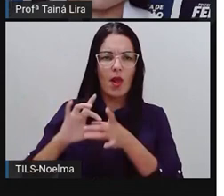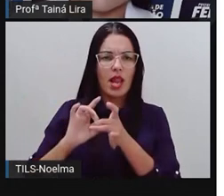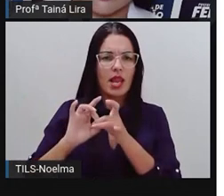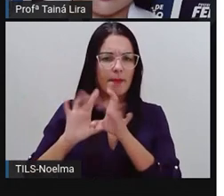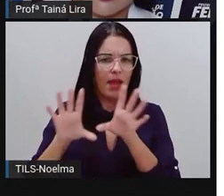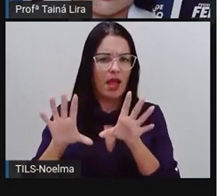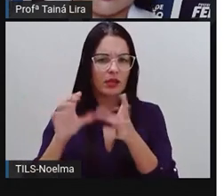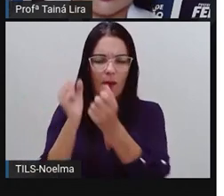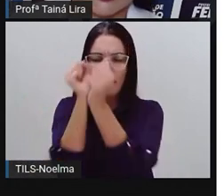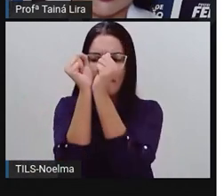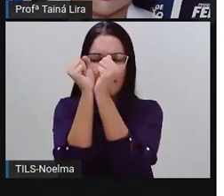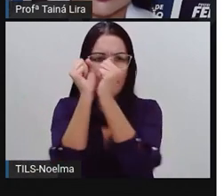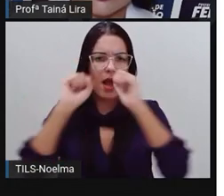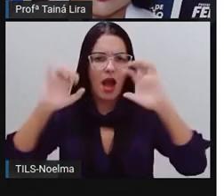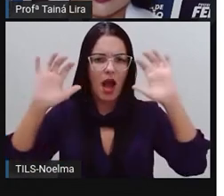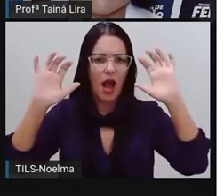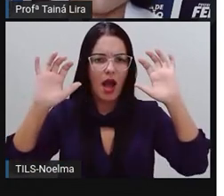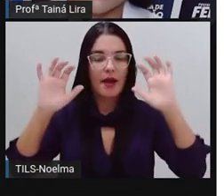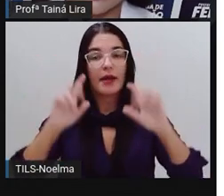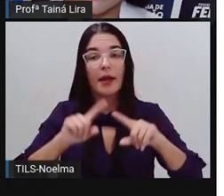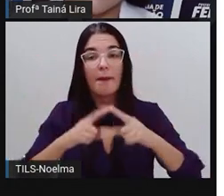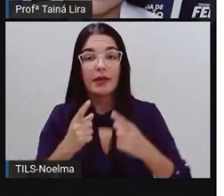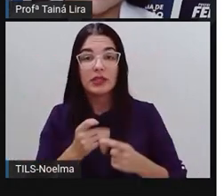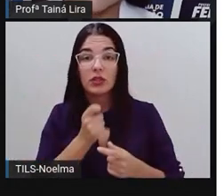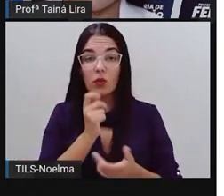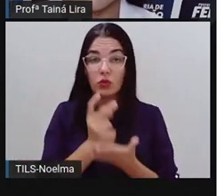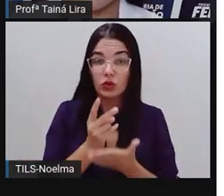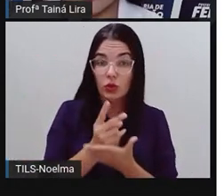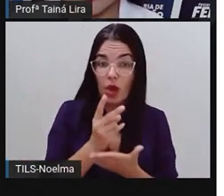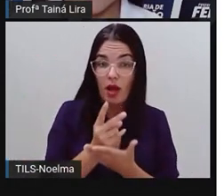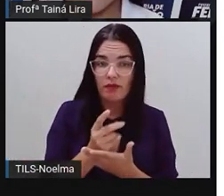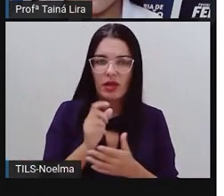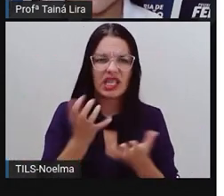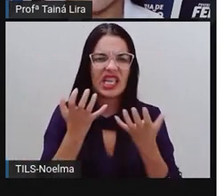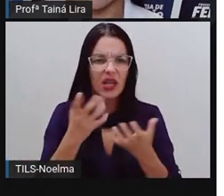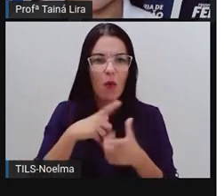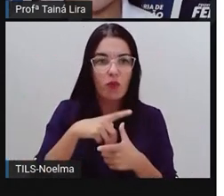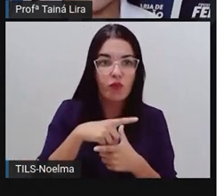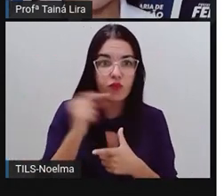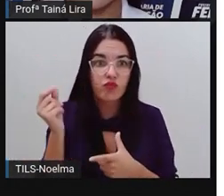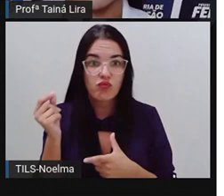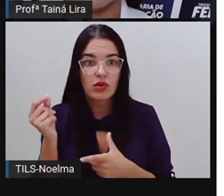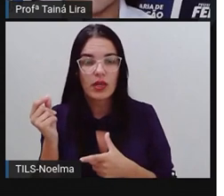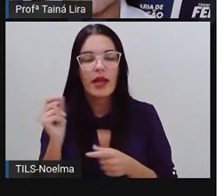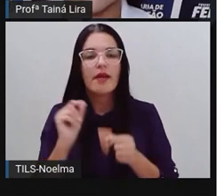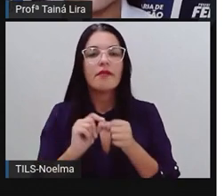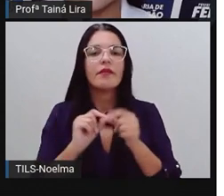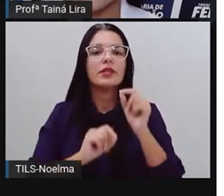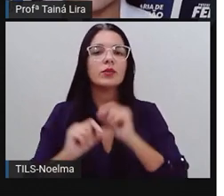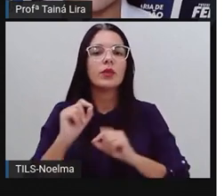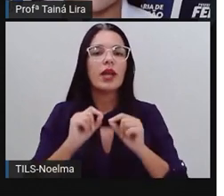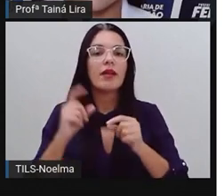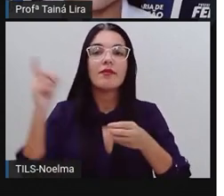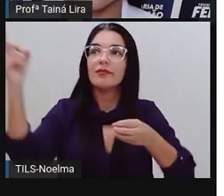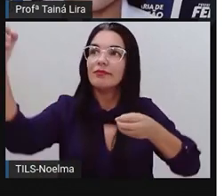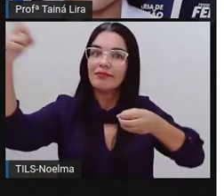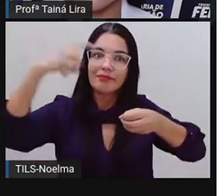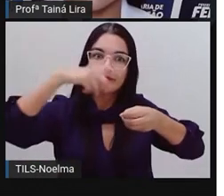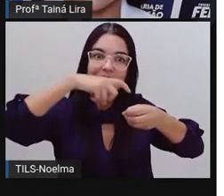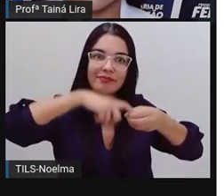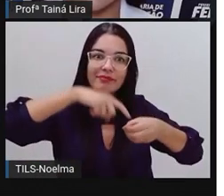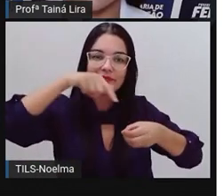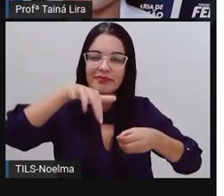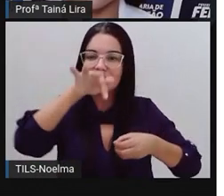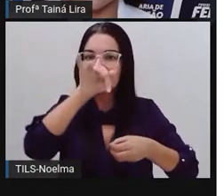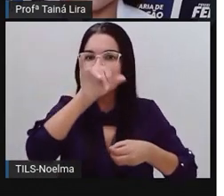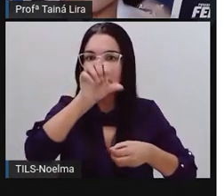que estavam nessa situação de escravos vieram para Feira de Santana primeiro porque feira é ela